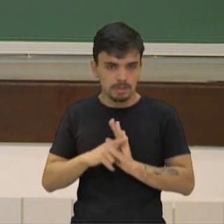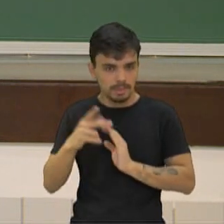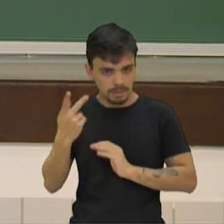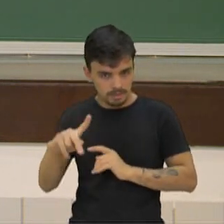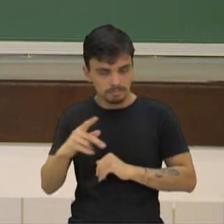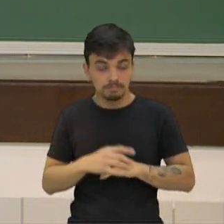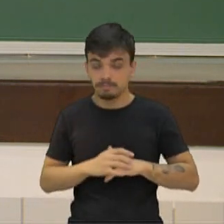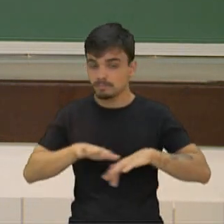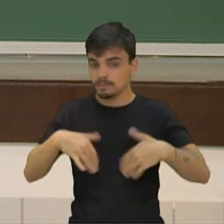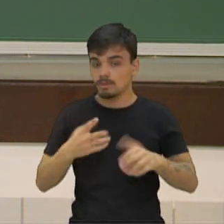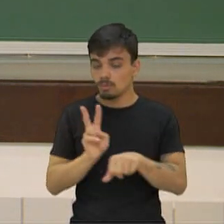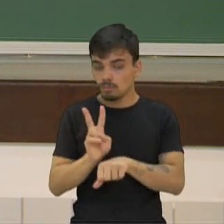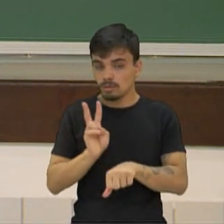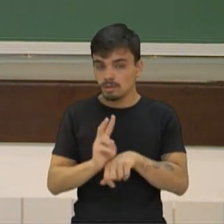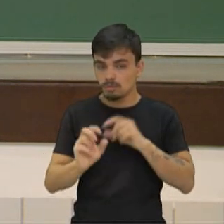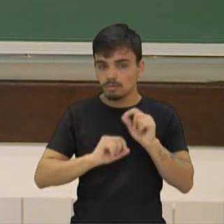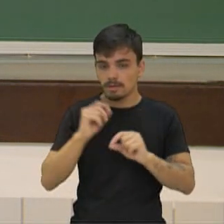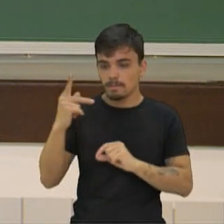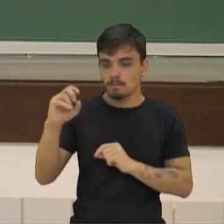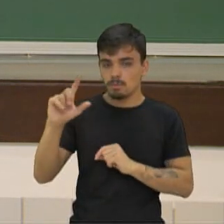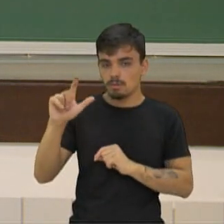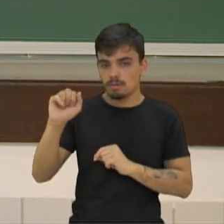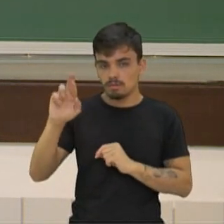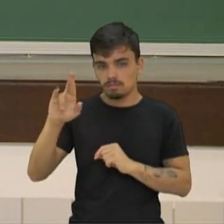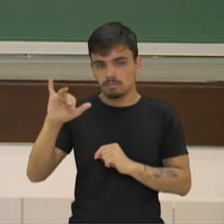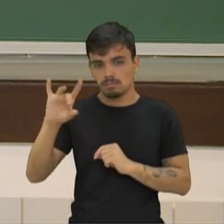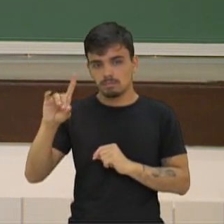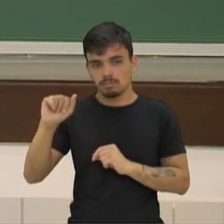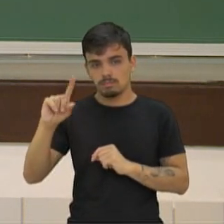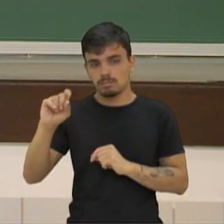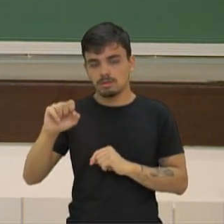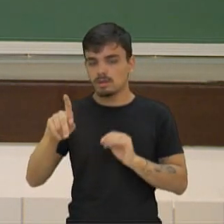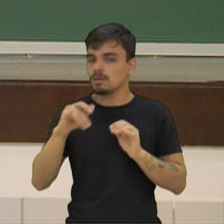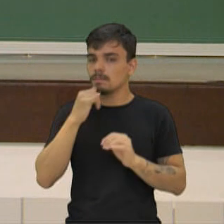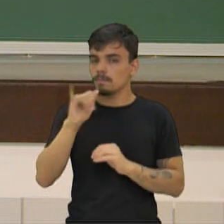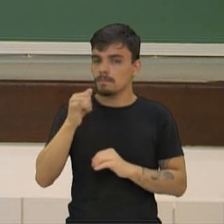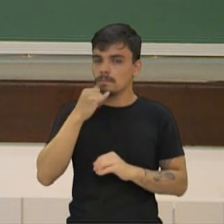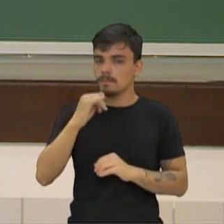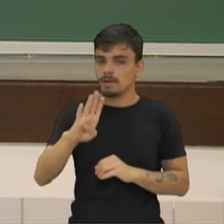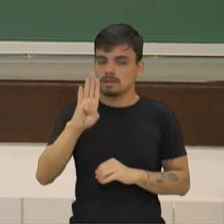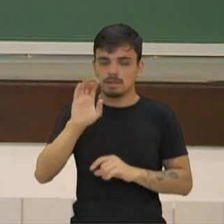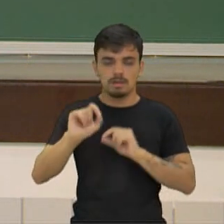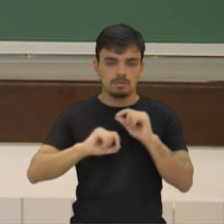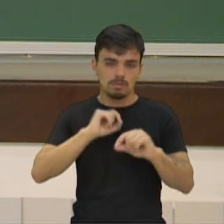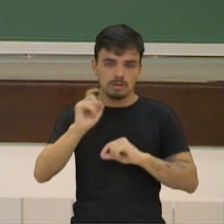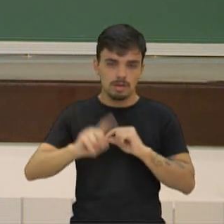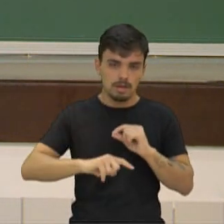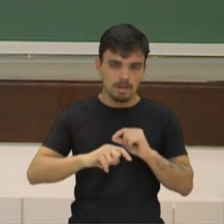Portanto, cuidado, a polaridade da bateria é do positivo para o negativo. Então, ela é invertida em relação à